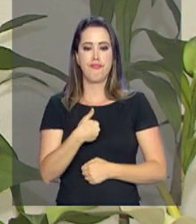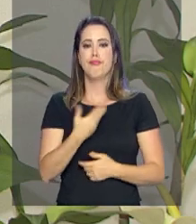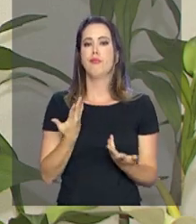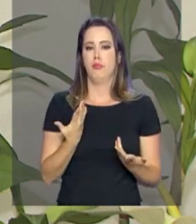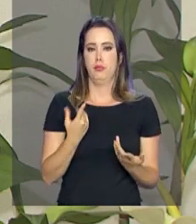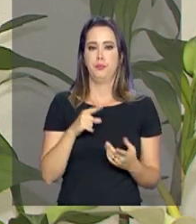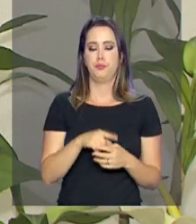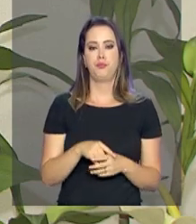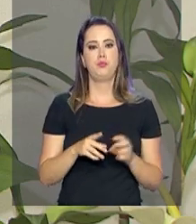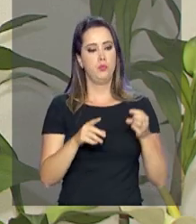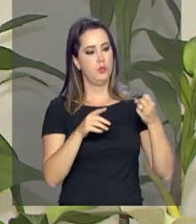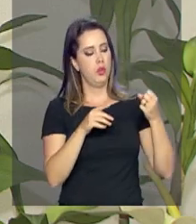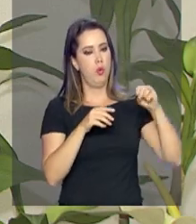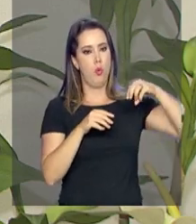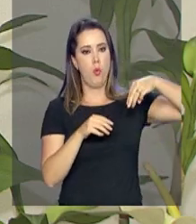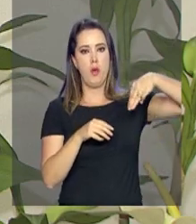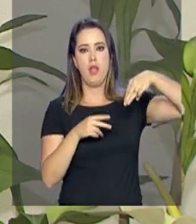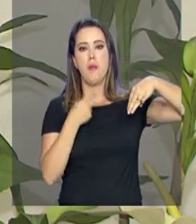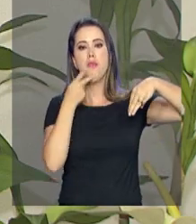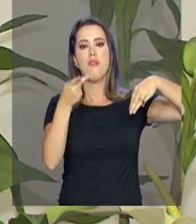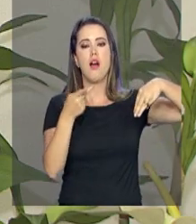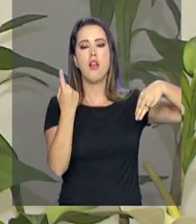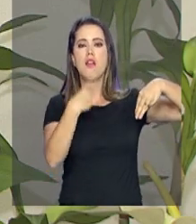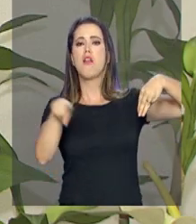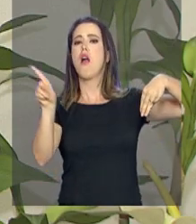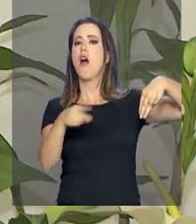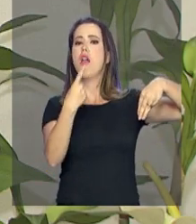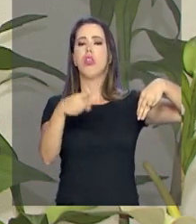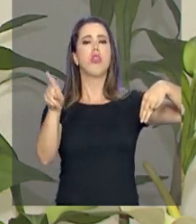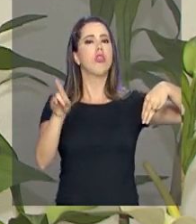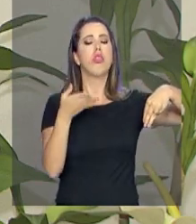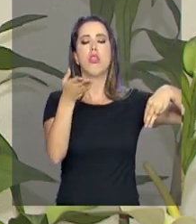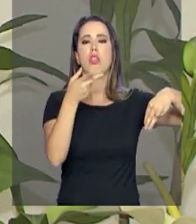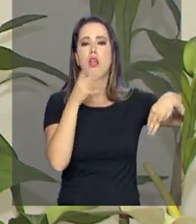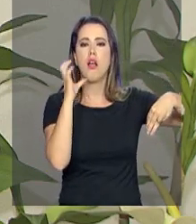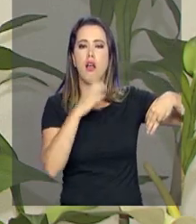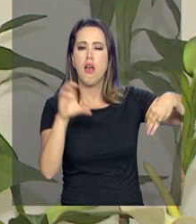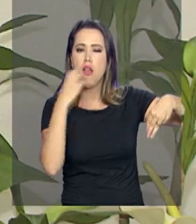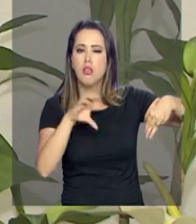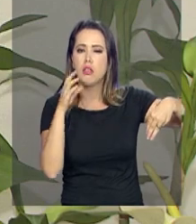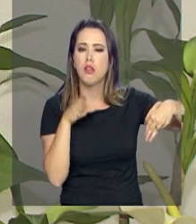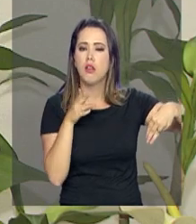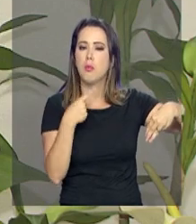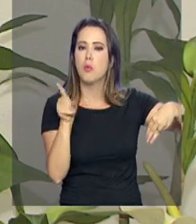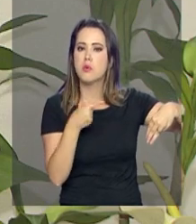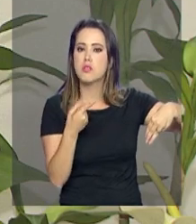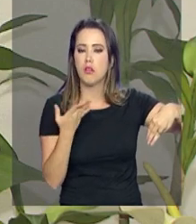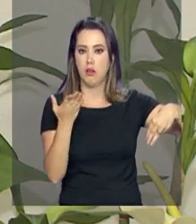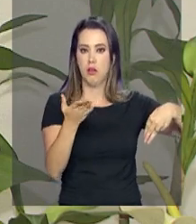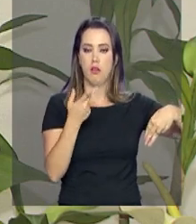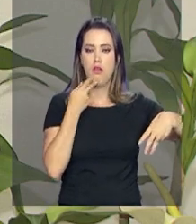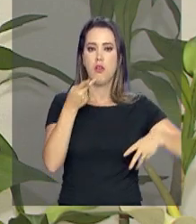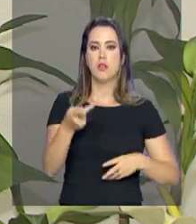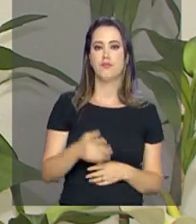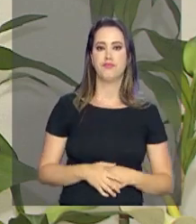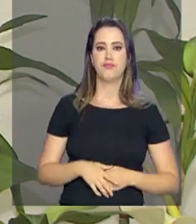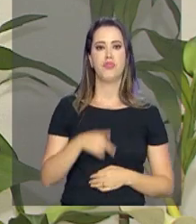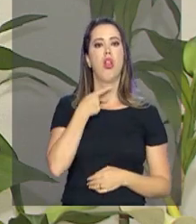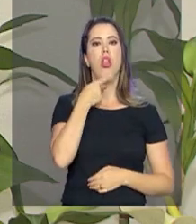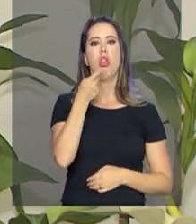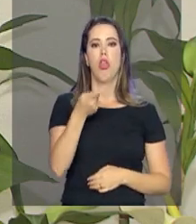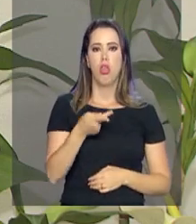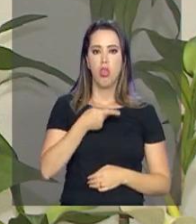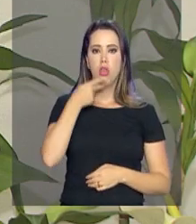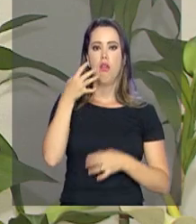mc vai pedir para ela cantar uma música pode ser o parabéns pra você alguma coisa nesse sentido a fala pode